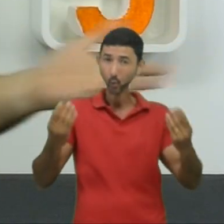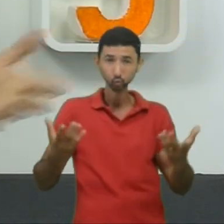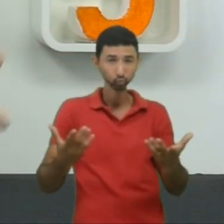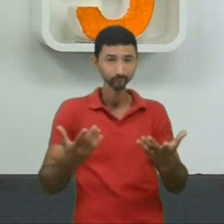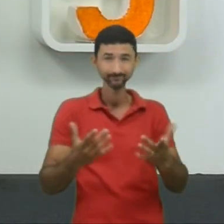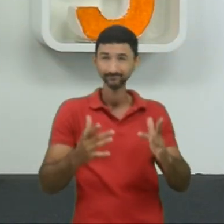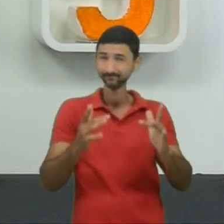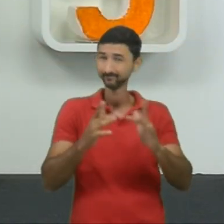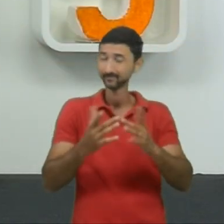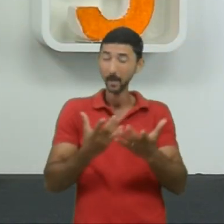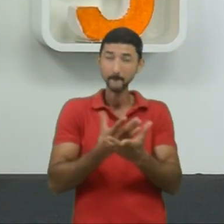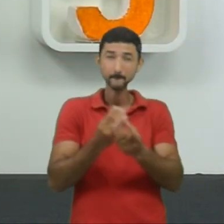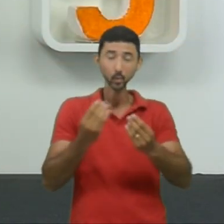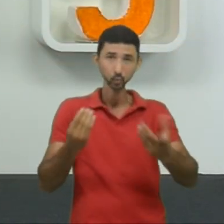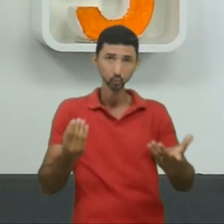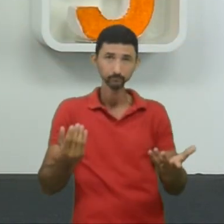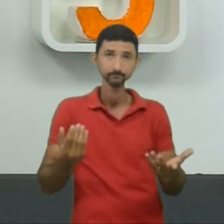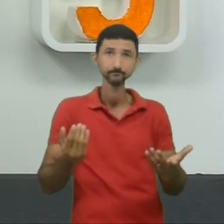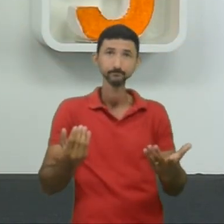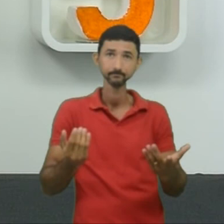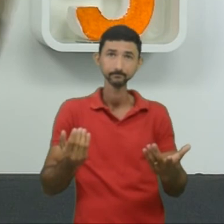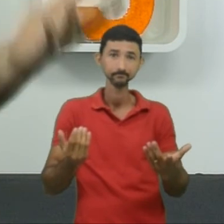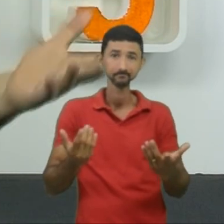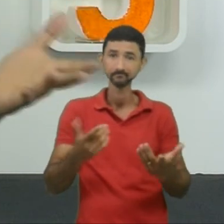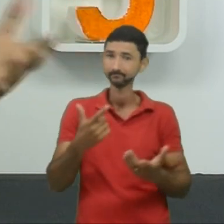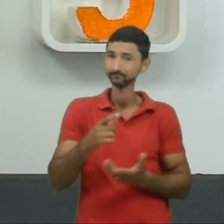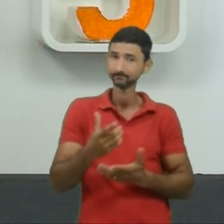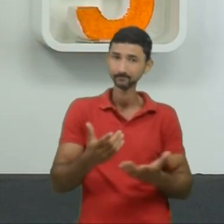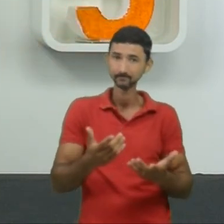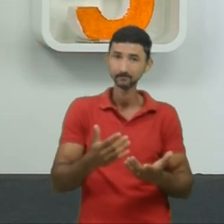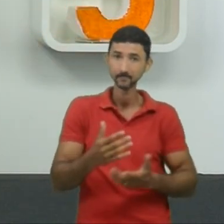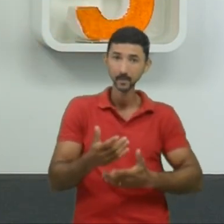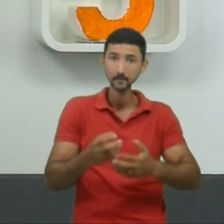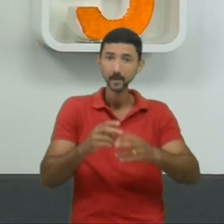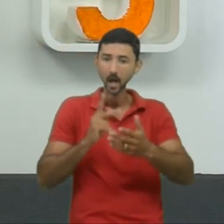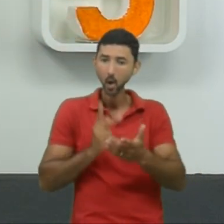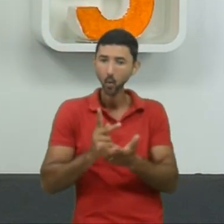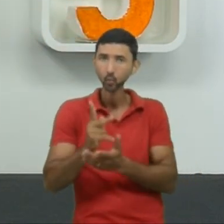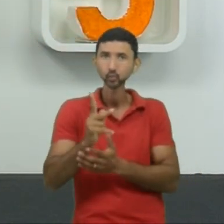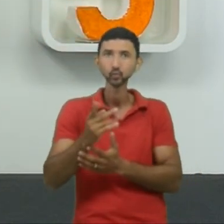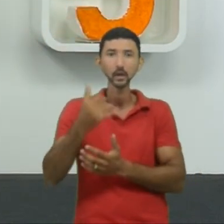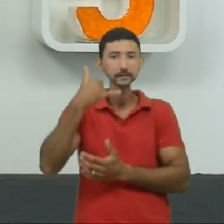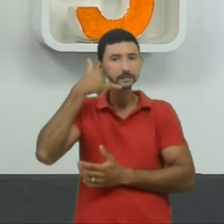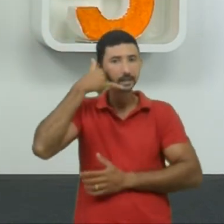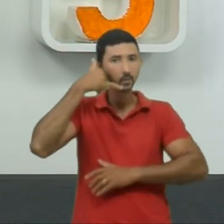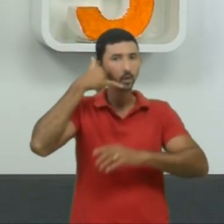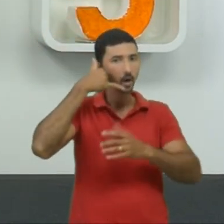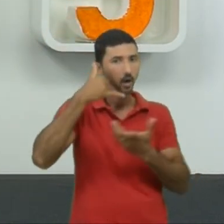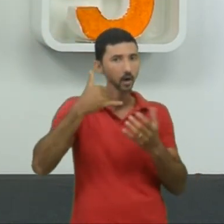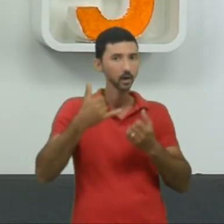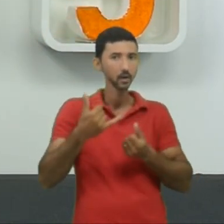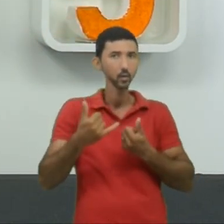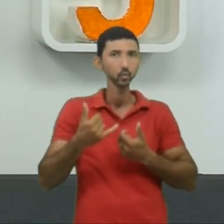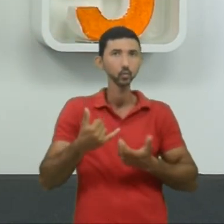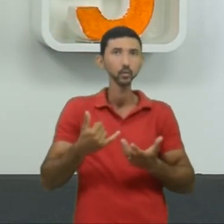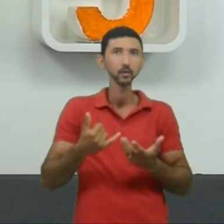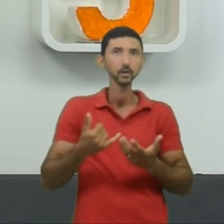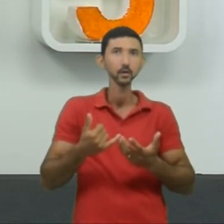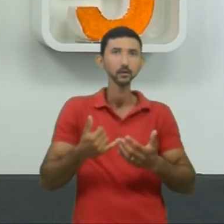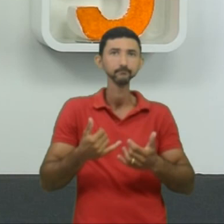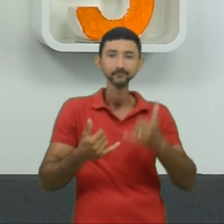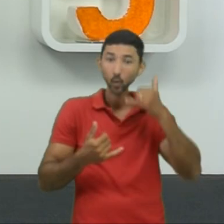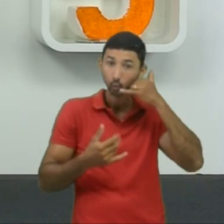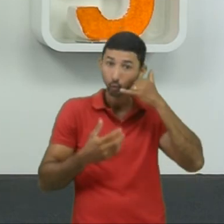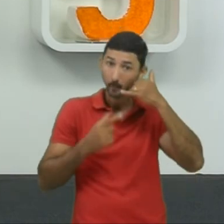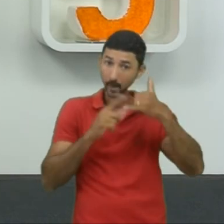novos números, certo? De telefone. Então, para continuar, como é que a gente diz?